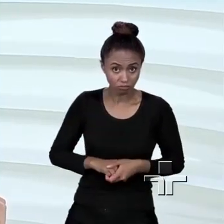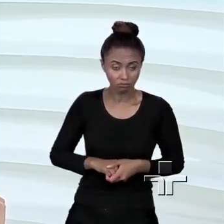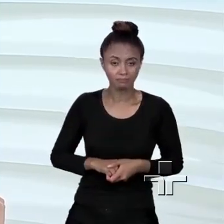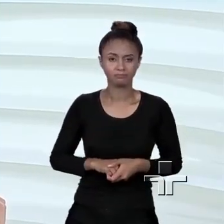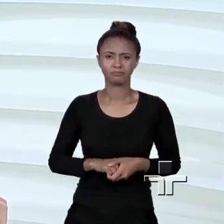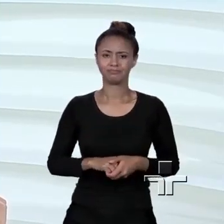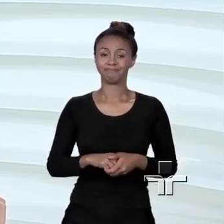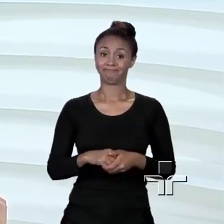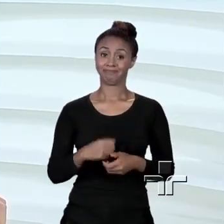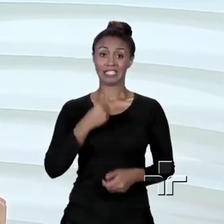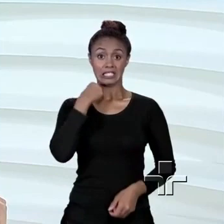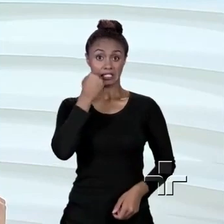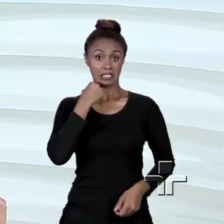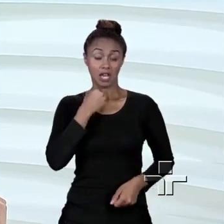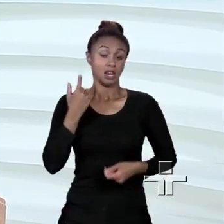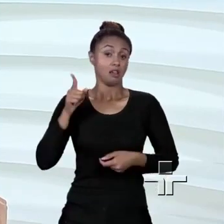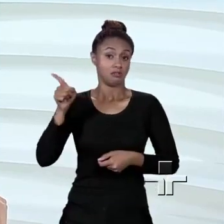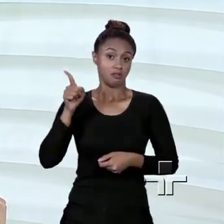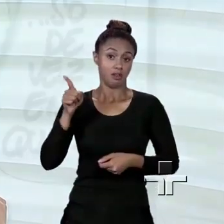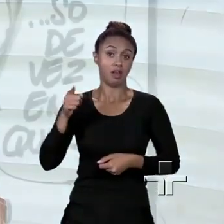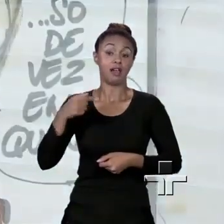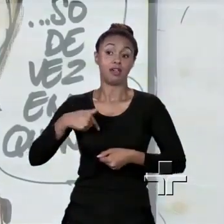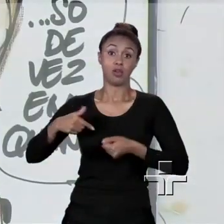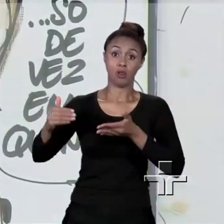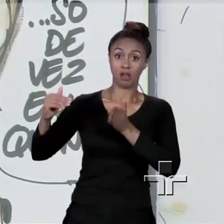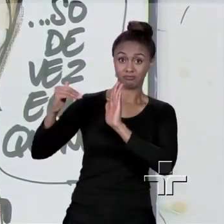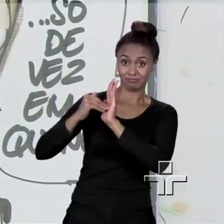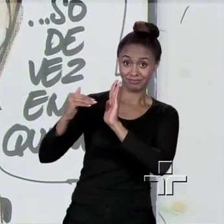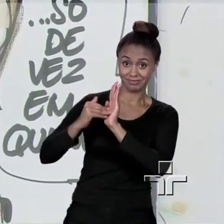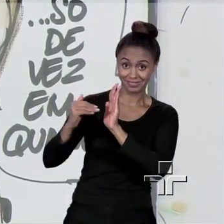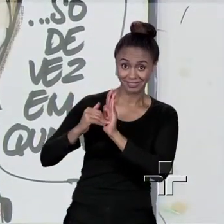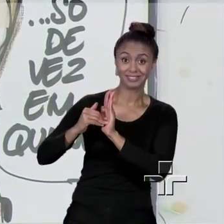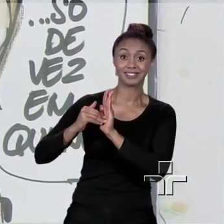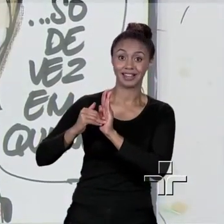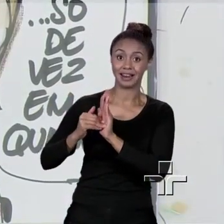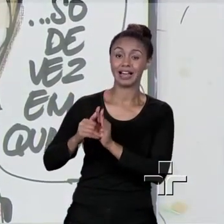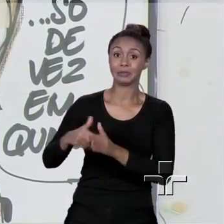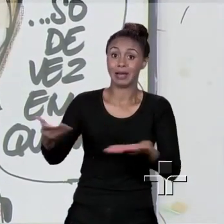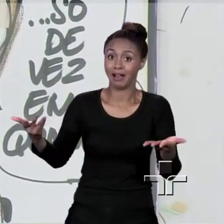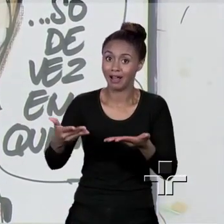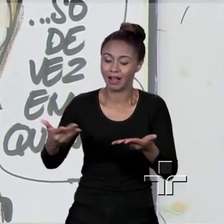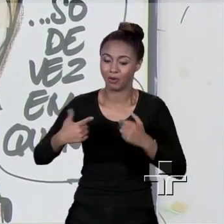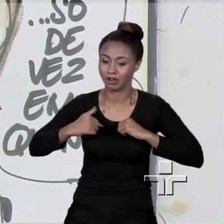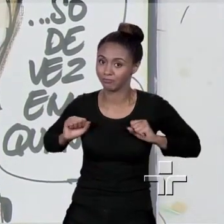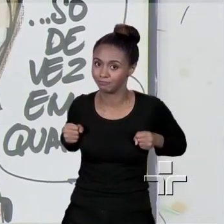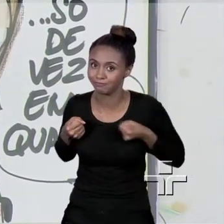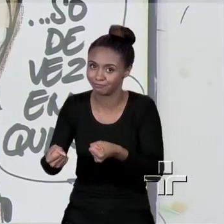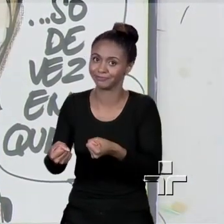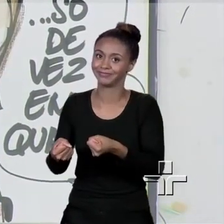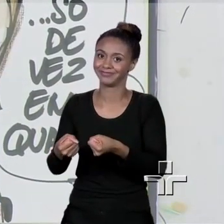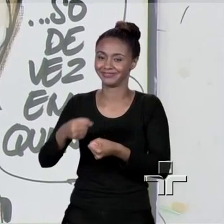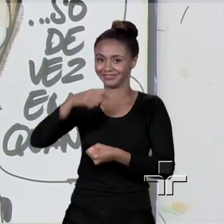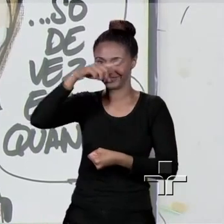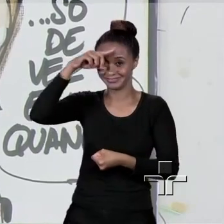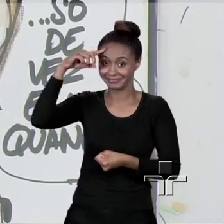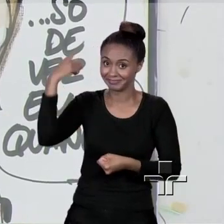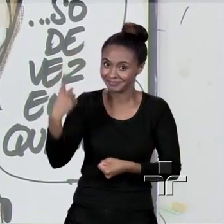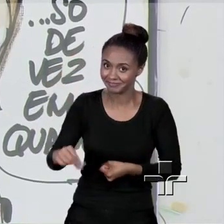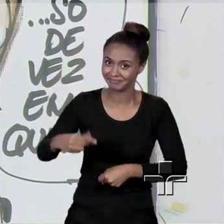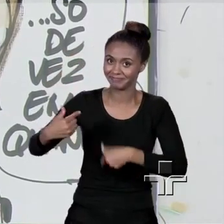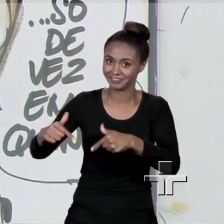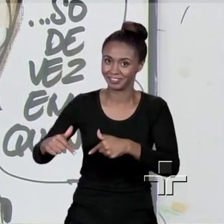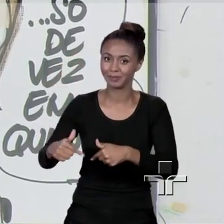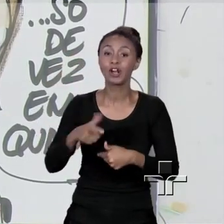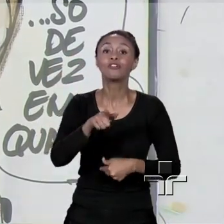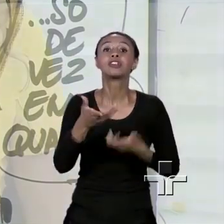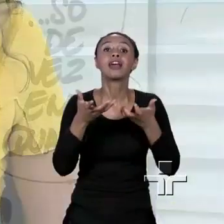o Senado agora, nesse momento, já é bastante. Quem que a senhora apoia? Por enquanto,